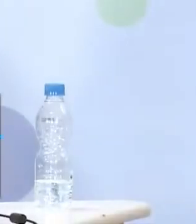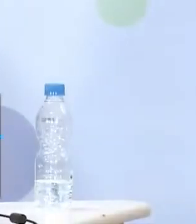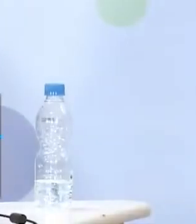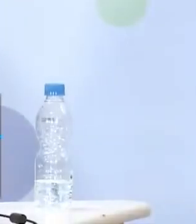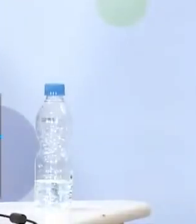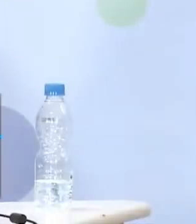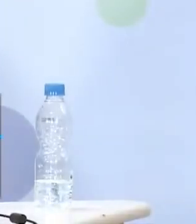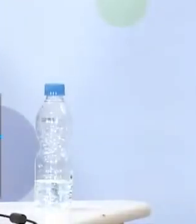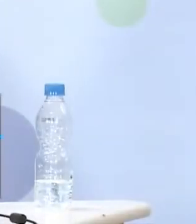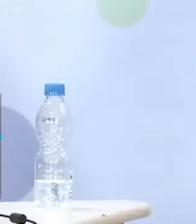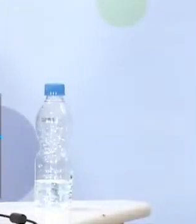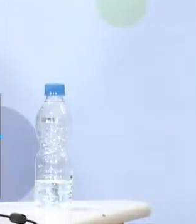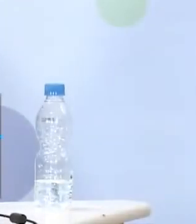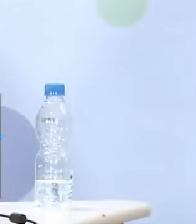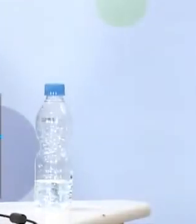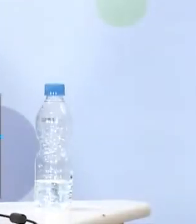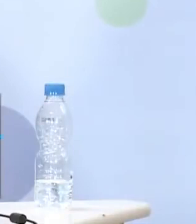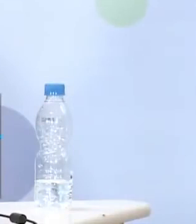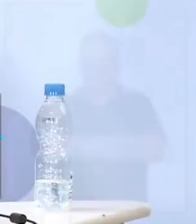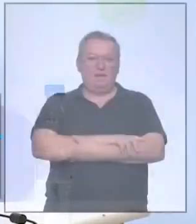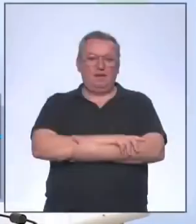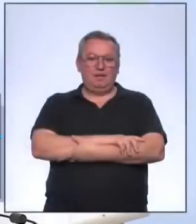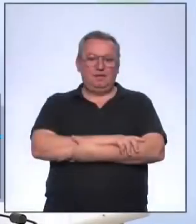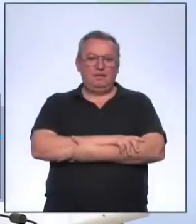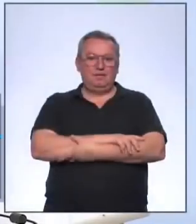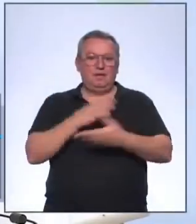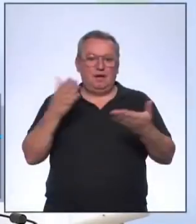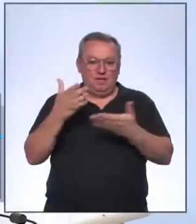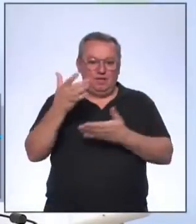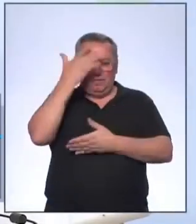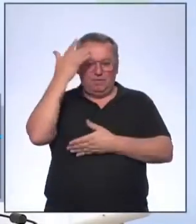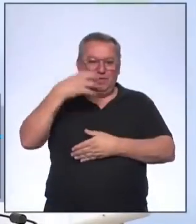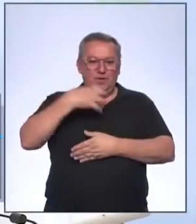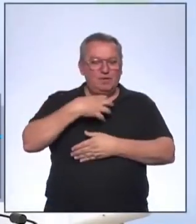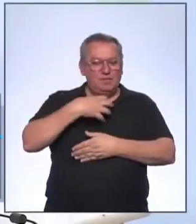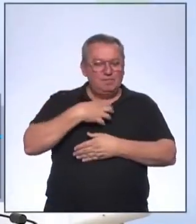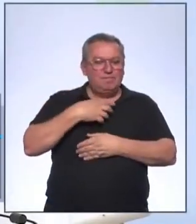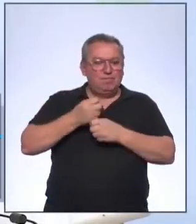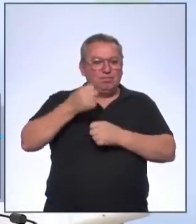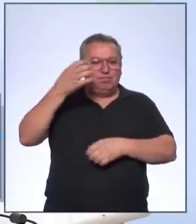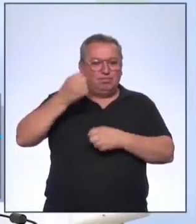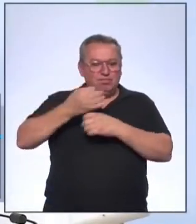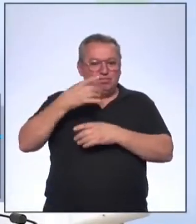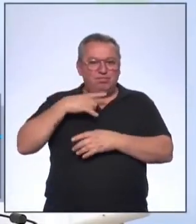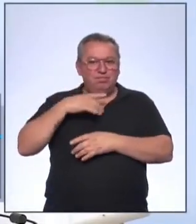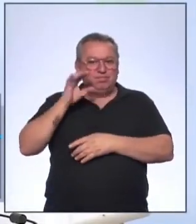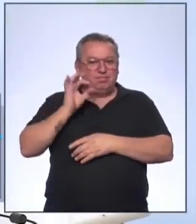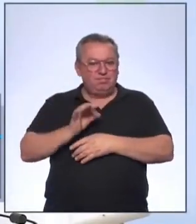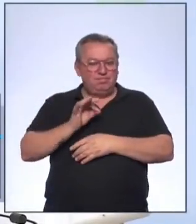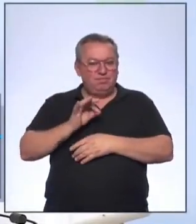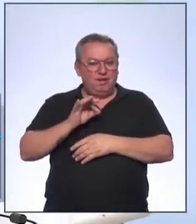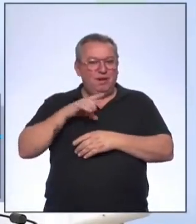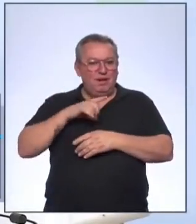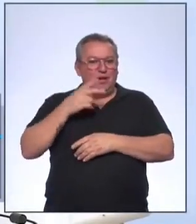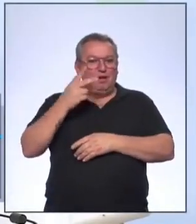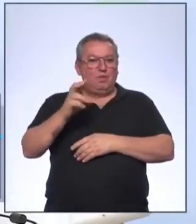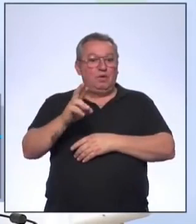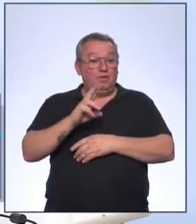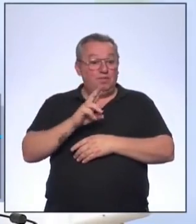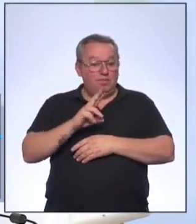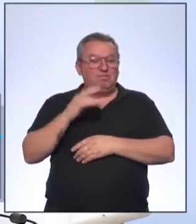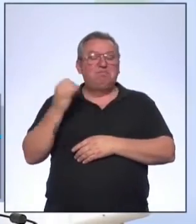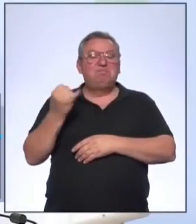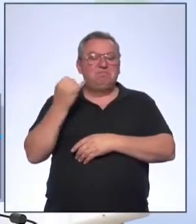Agora eu senti firmeza aí, até a produção está contente aqui. O chat aí bombou agora, hein? Ele bombou nas duas respostas aí, isso